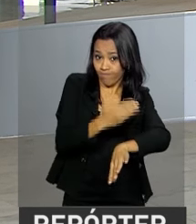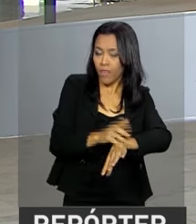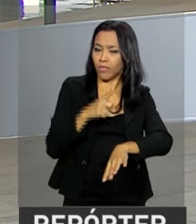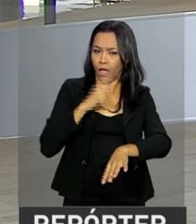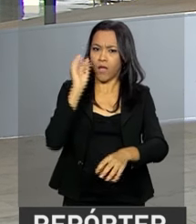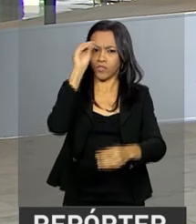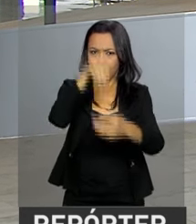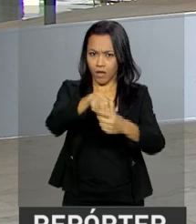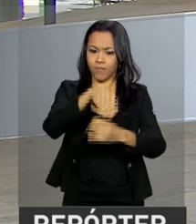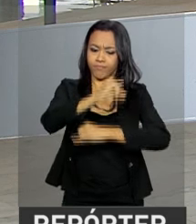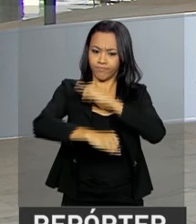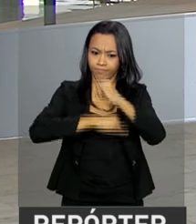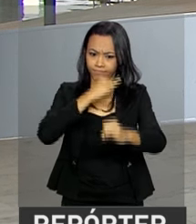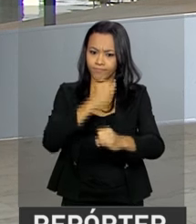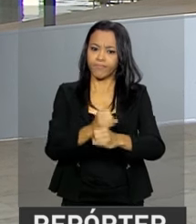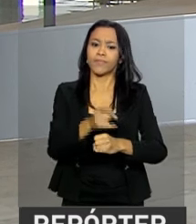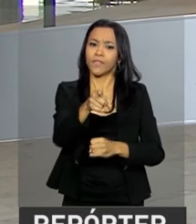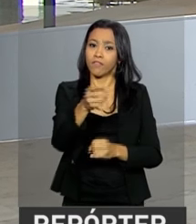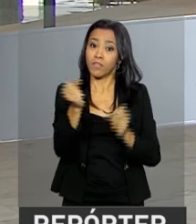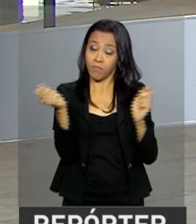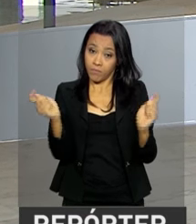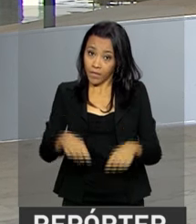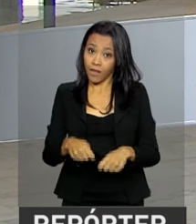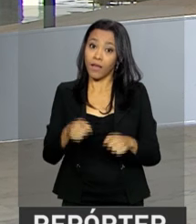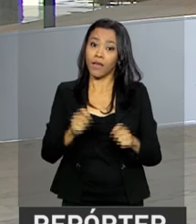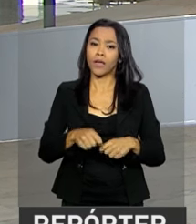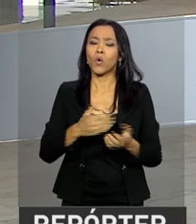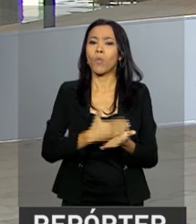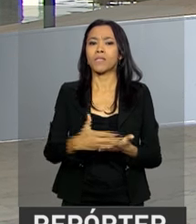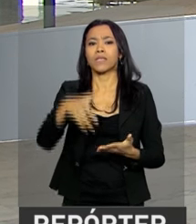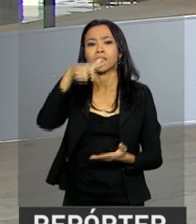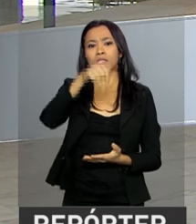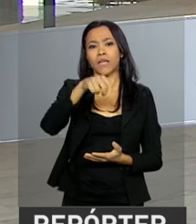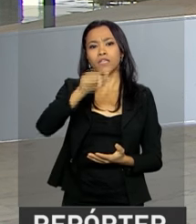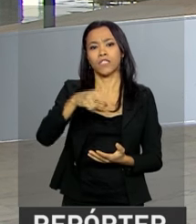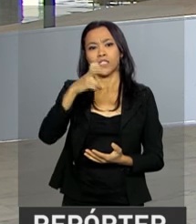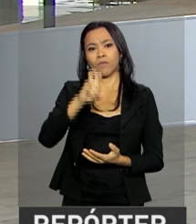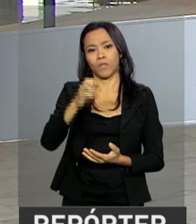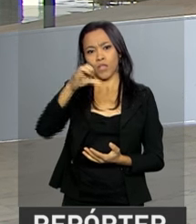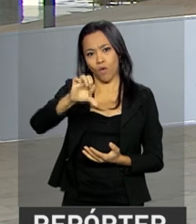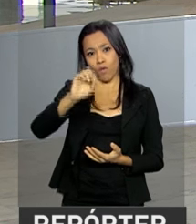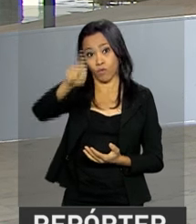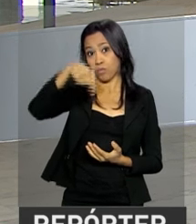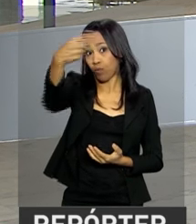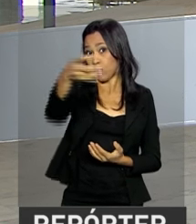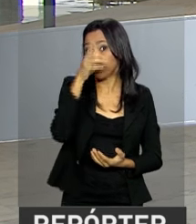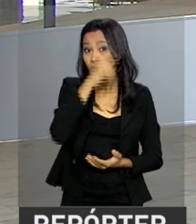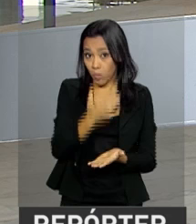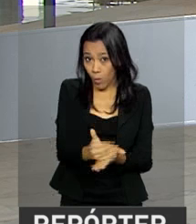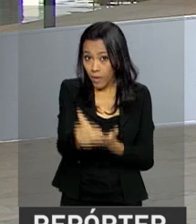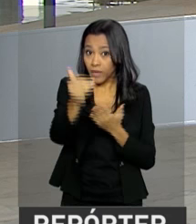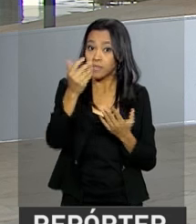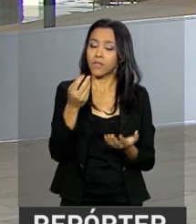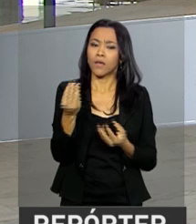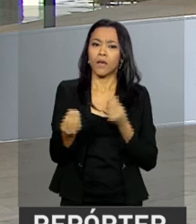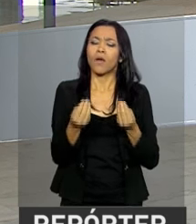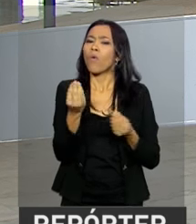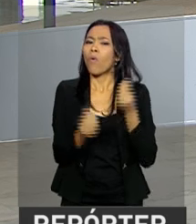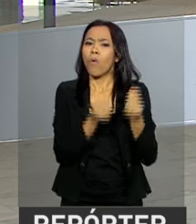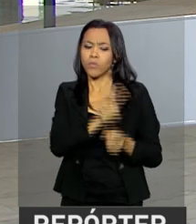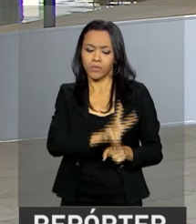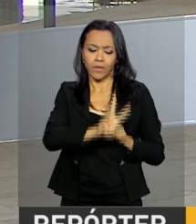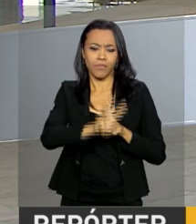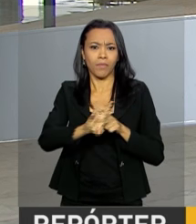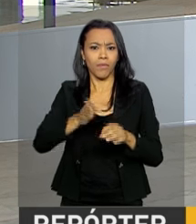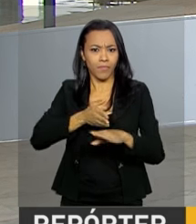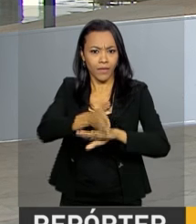na plataforma hora do enem e deve ser iniciado até a 7 59 da noite do próximo domingo o endereço da plataforma que também